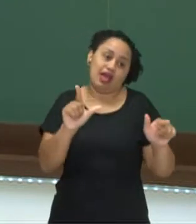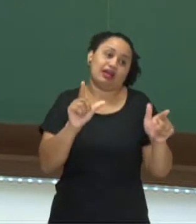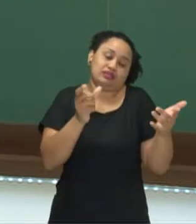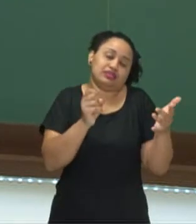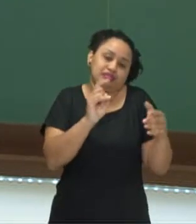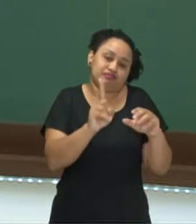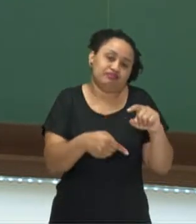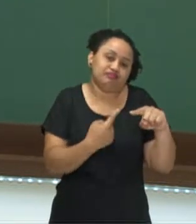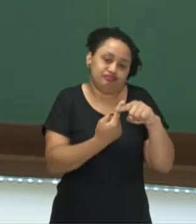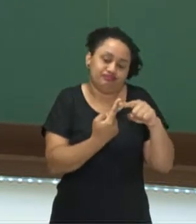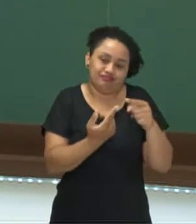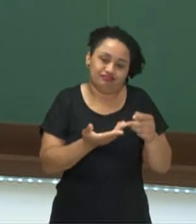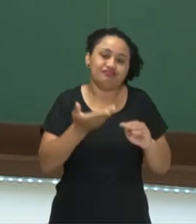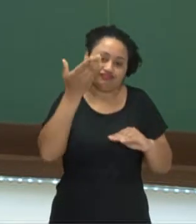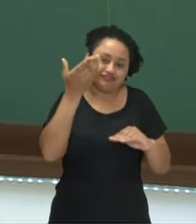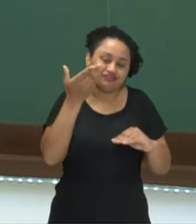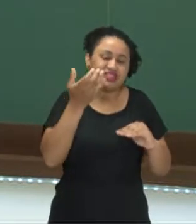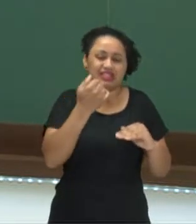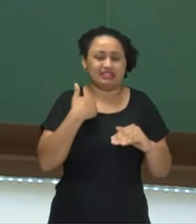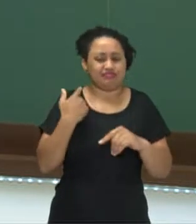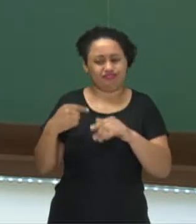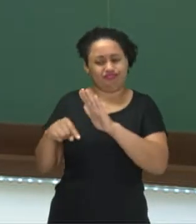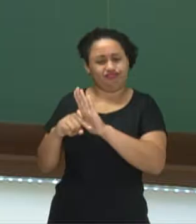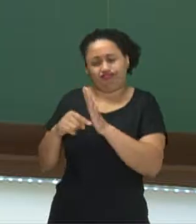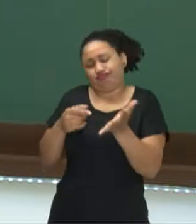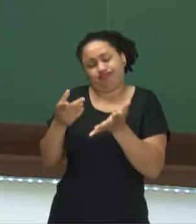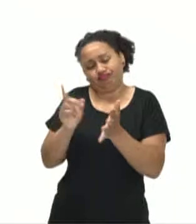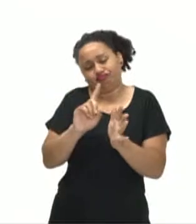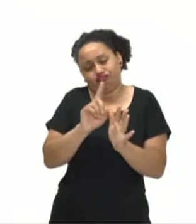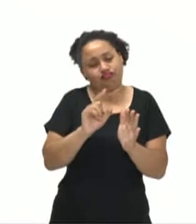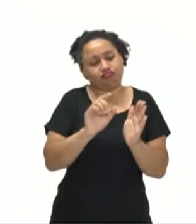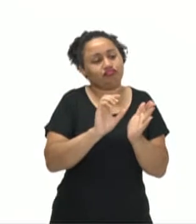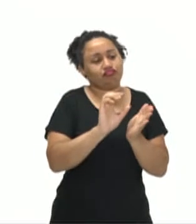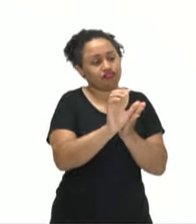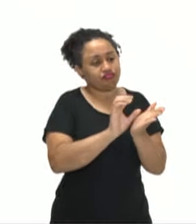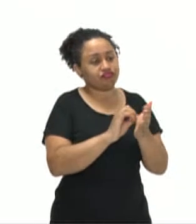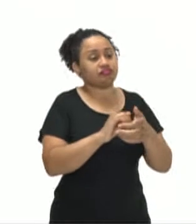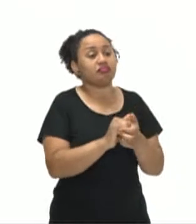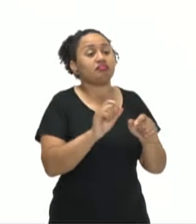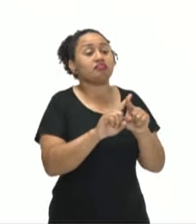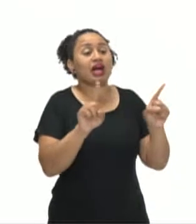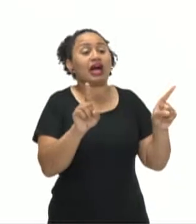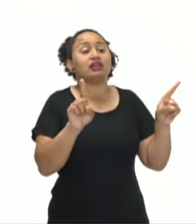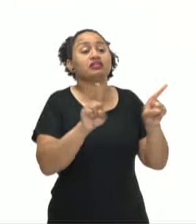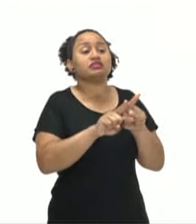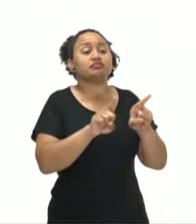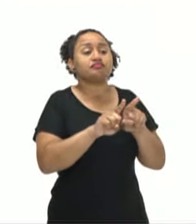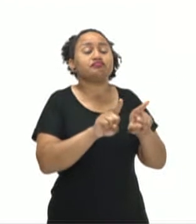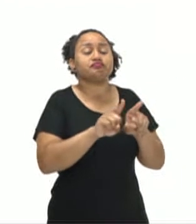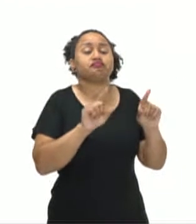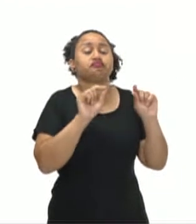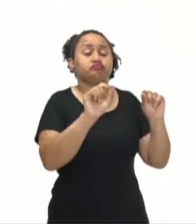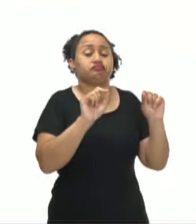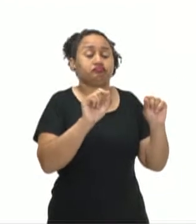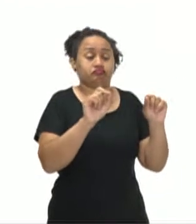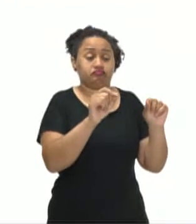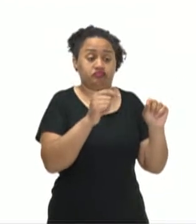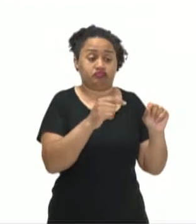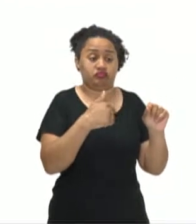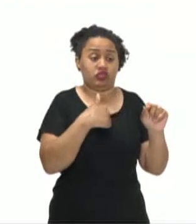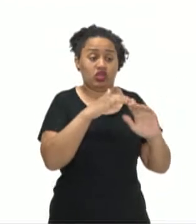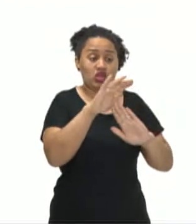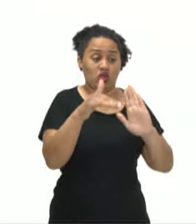seja positiva. Se ela é negativa, ela não vai ser um ativo. Mas não é só isso. Nós podemos dizer que a ativa